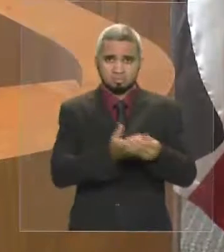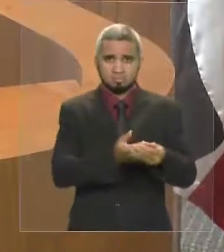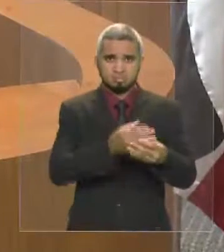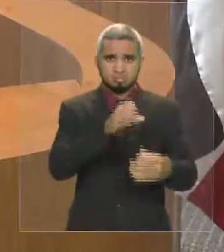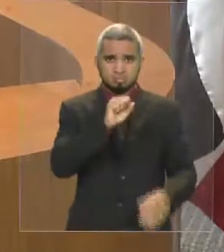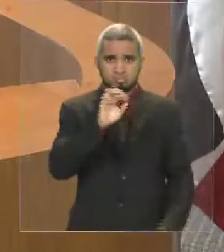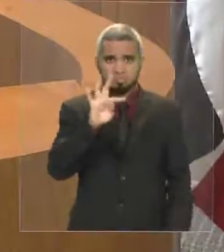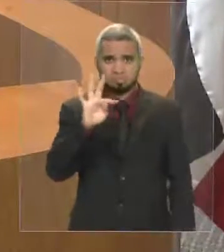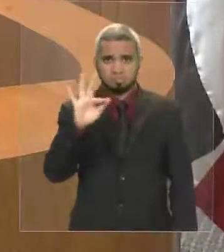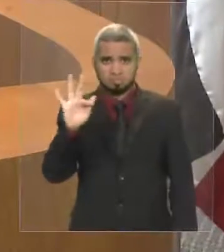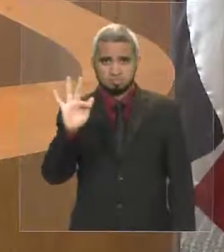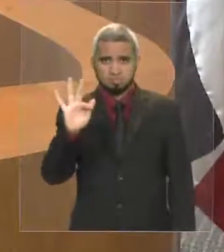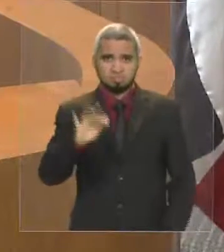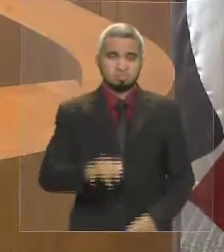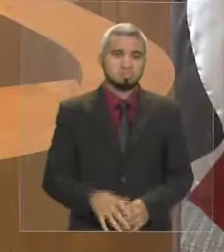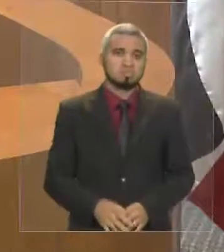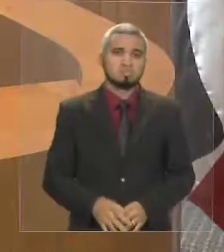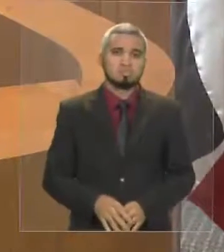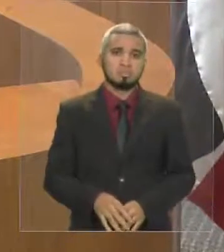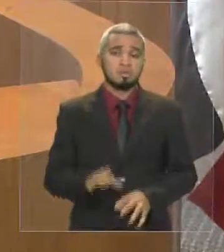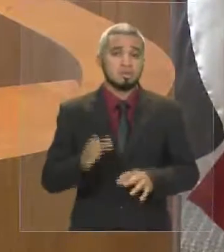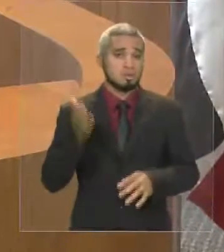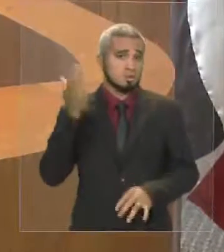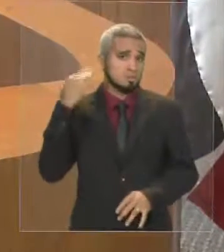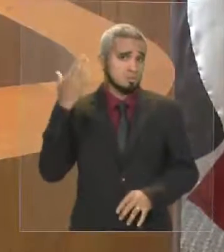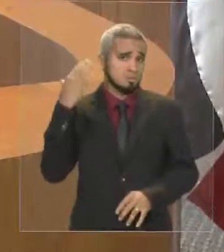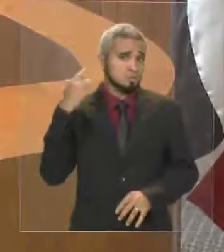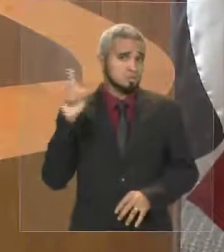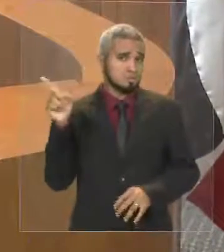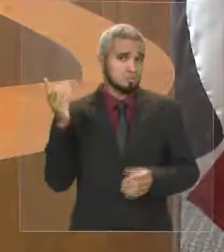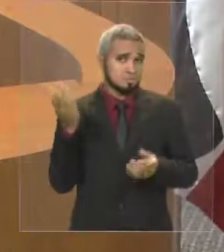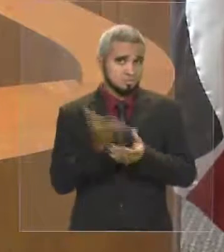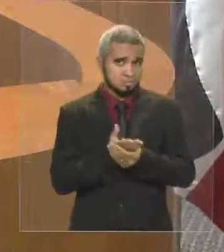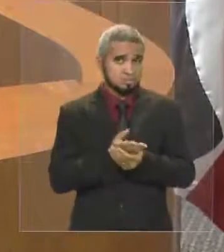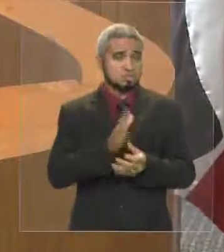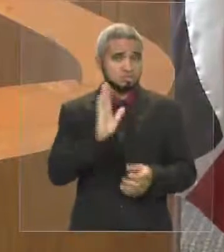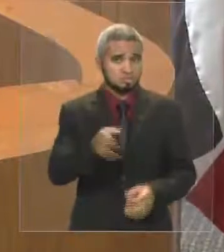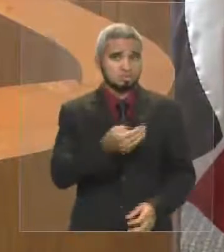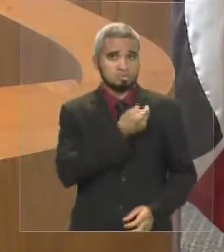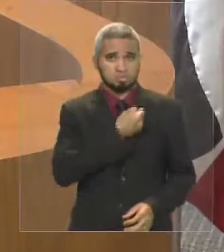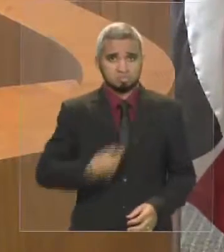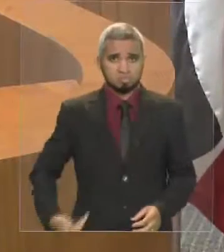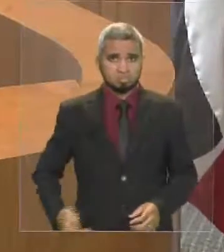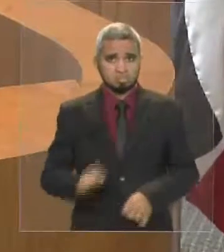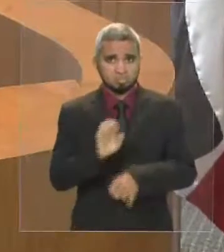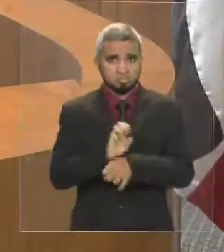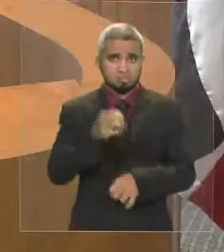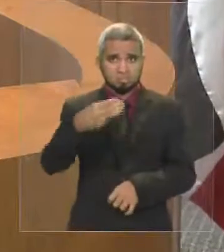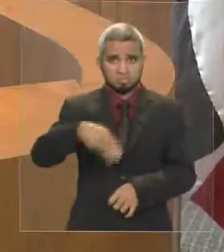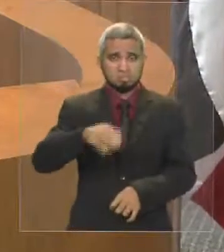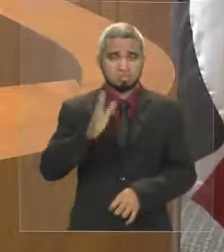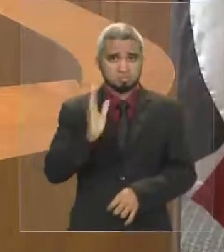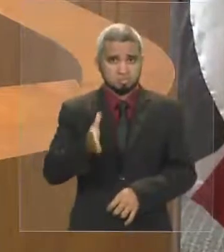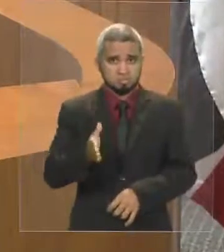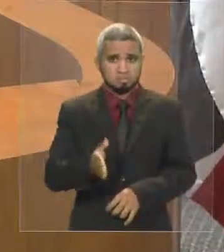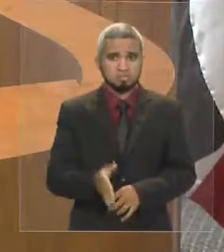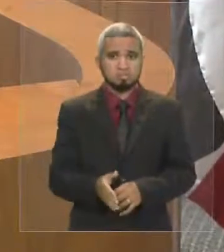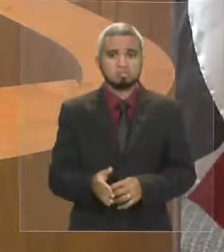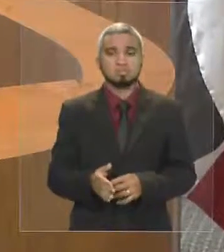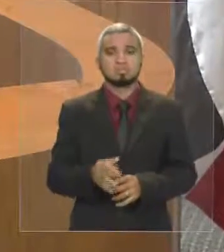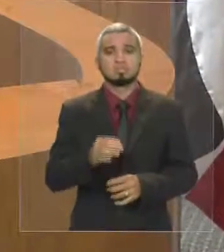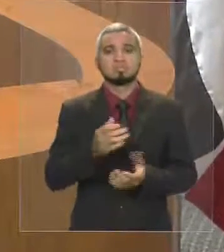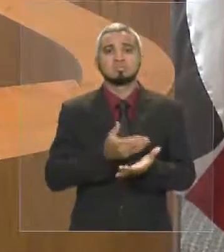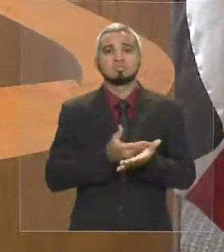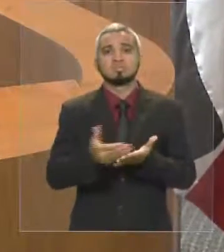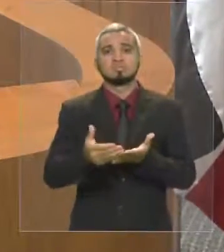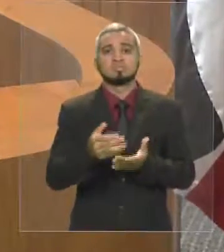E quero dizer que quando ele entrou, ele já era governador do Estado. E aqui diz o início da ação.